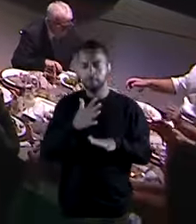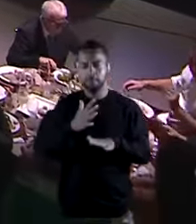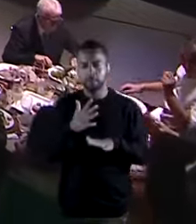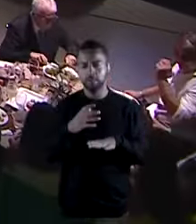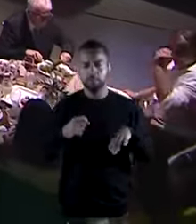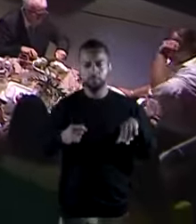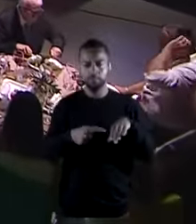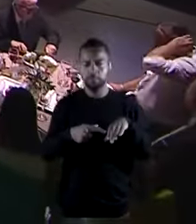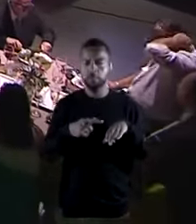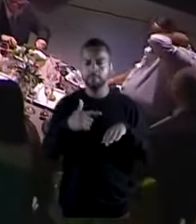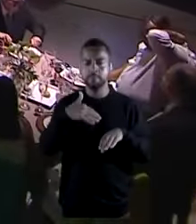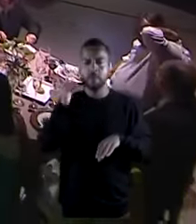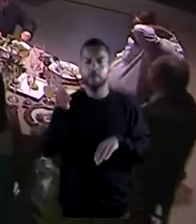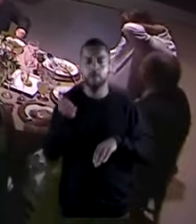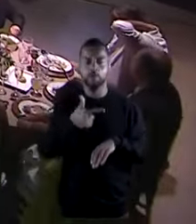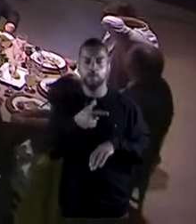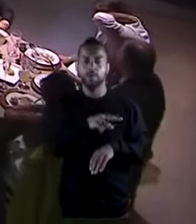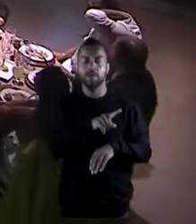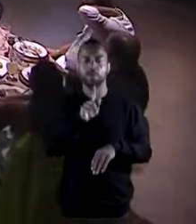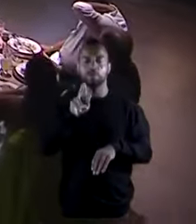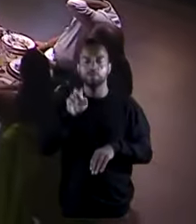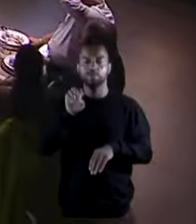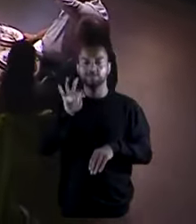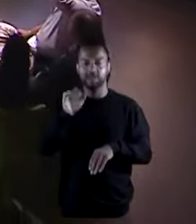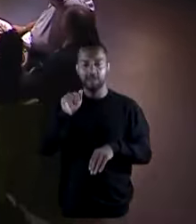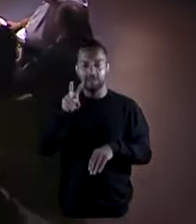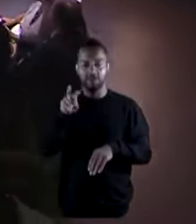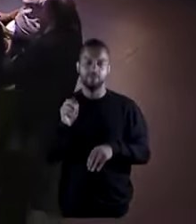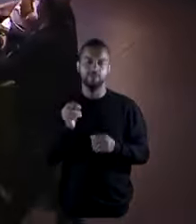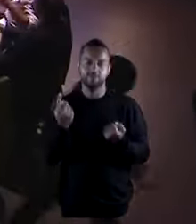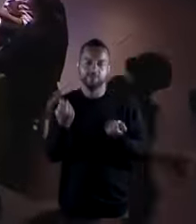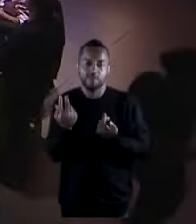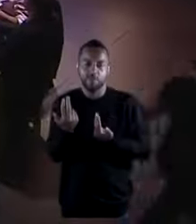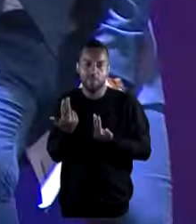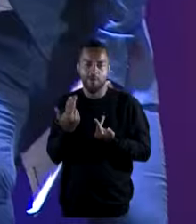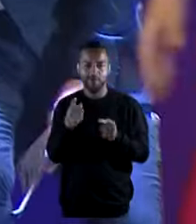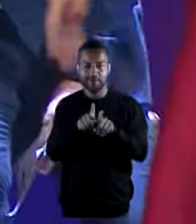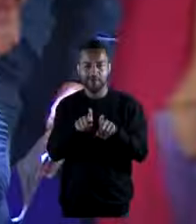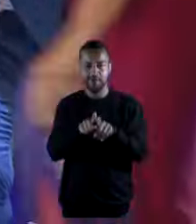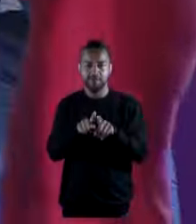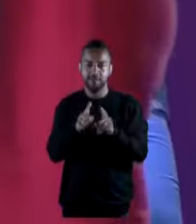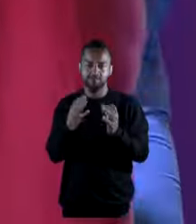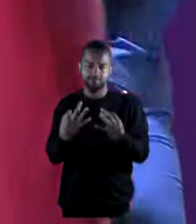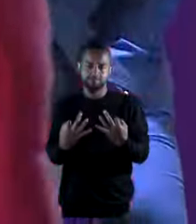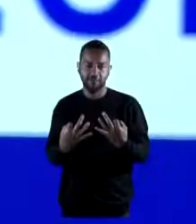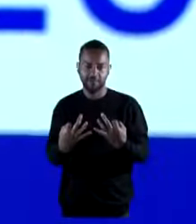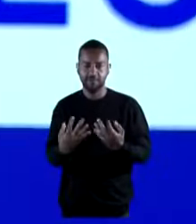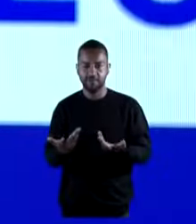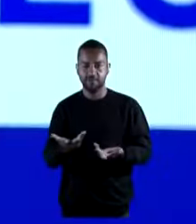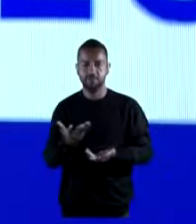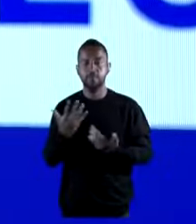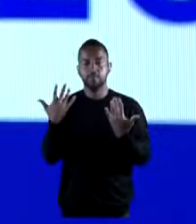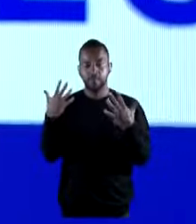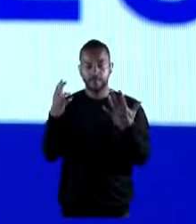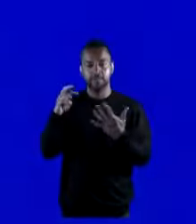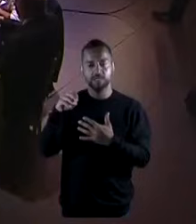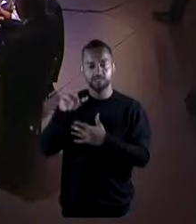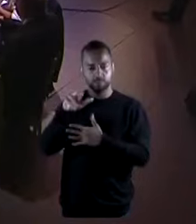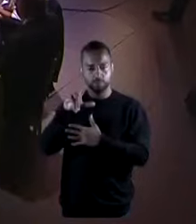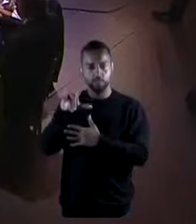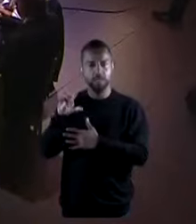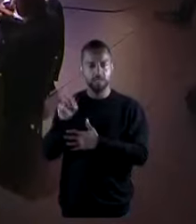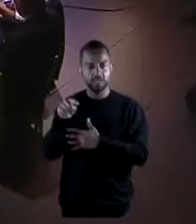Palmeiras melhor do que a do Gustavo Gomes. Ou seja, tem que ser um artilheiro, que nem o Endrick. De seleção também, né? De seleção. Parabéns ao Murilo, seleção